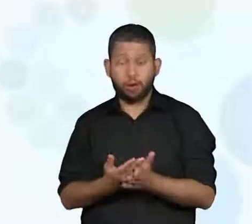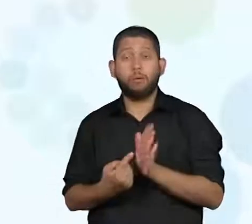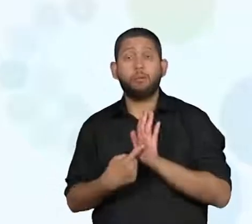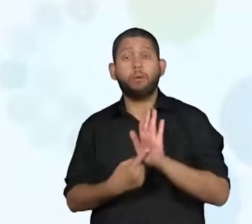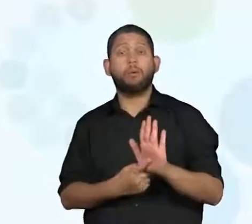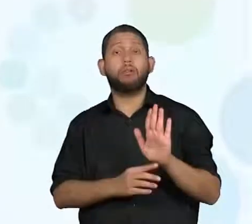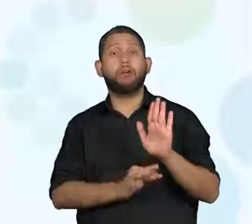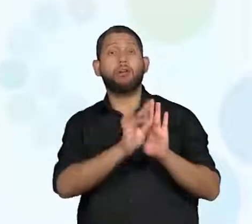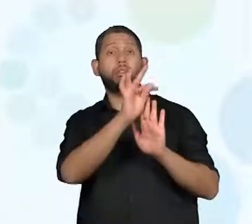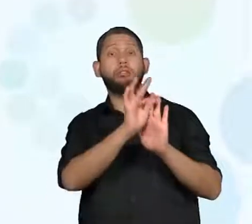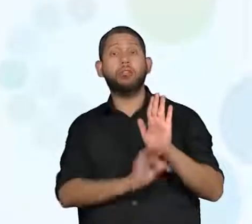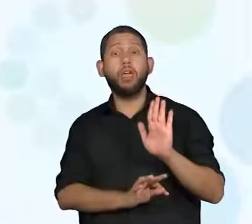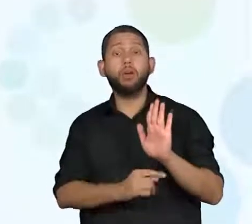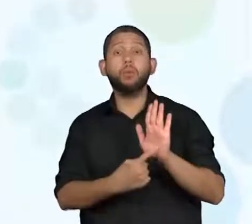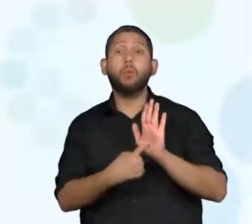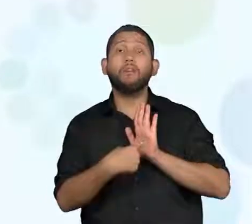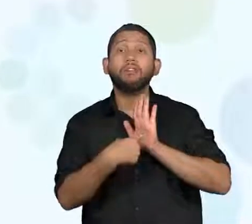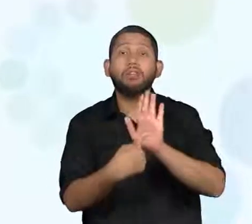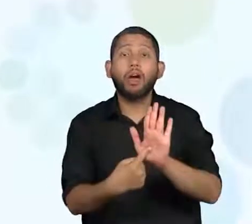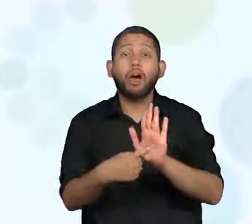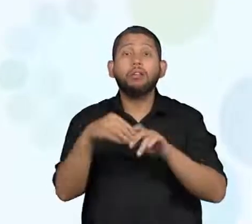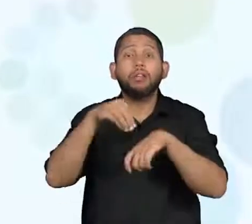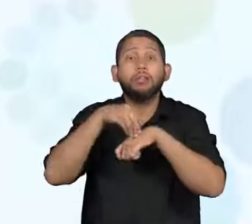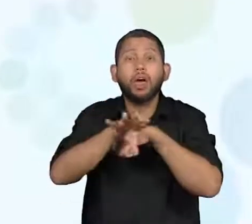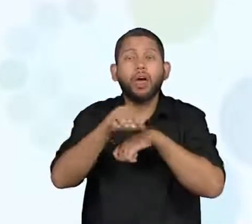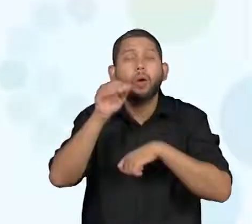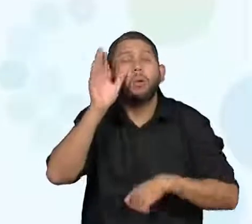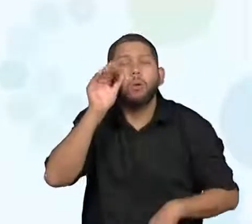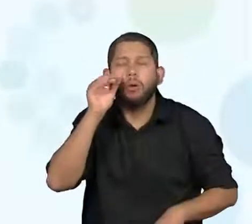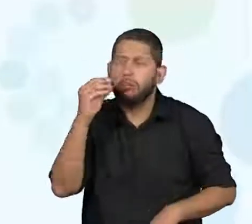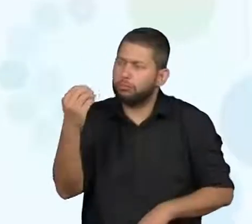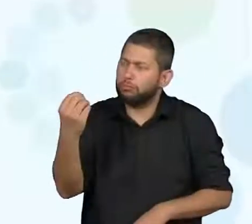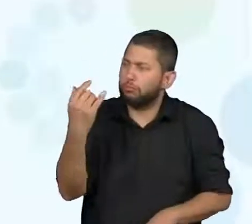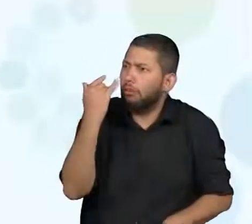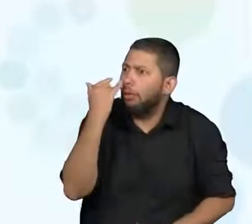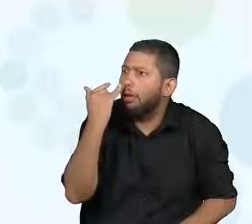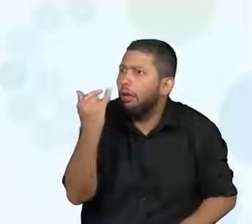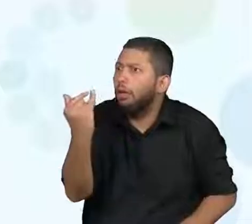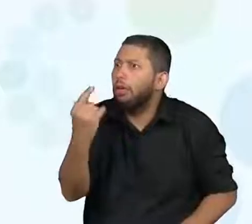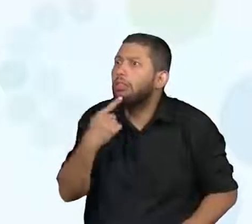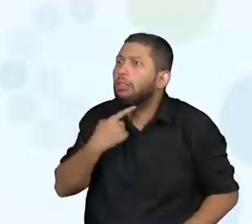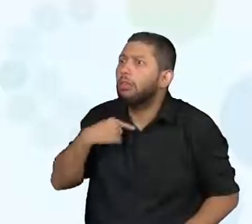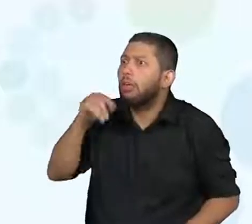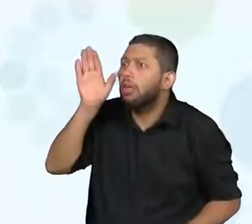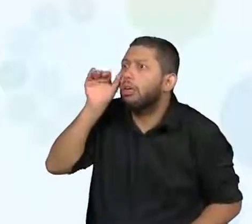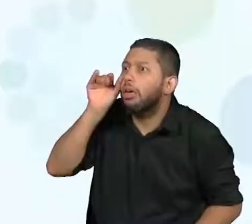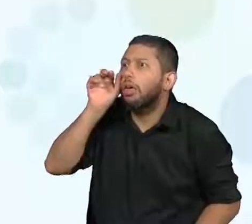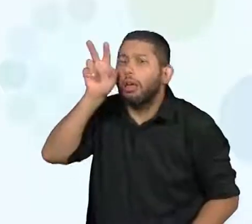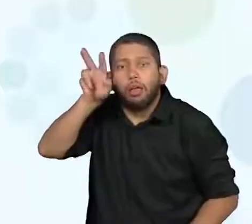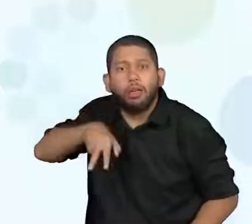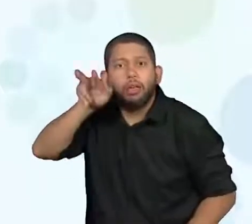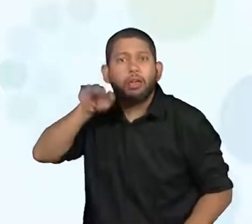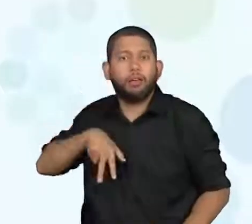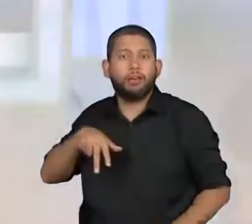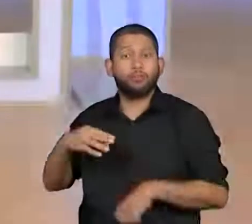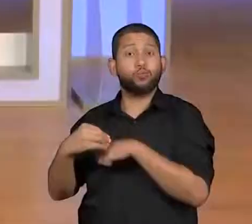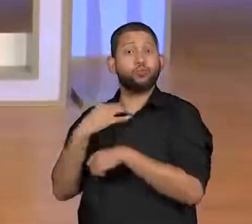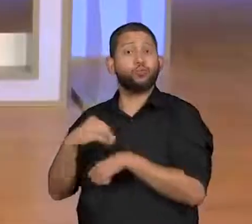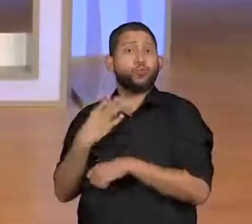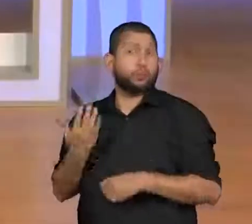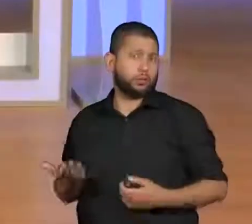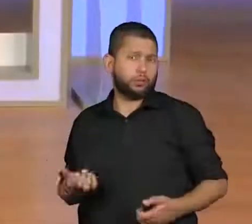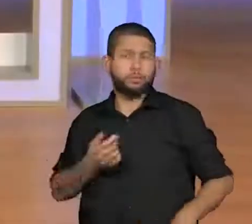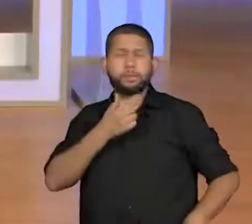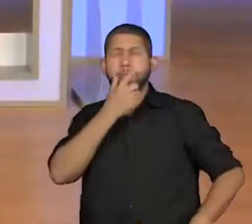ele envolve curiosidade. Quando nós pegamos uma pequena dica, seja de